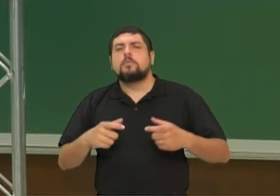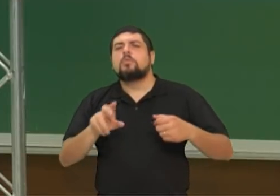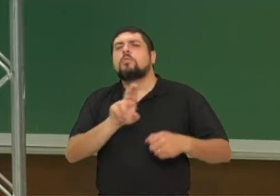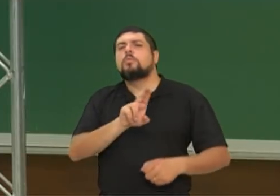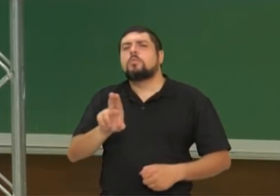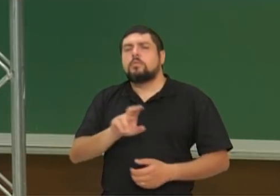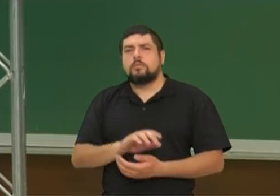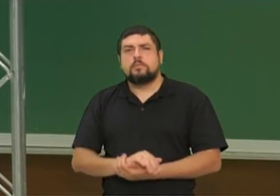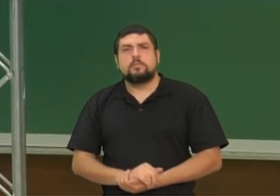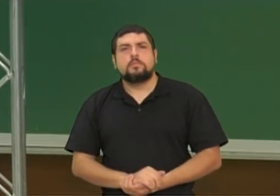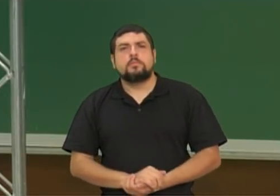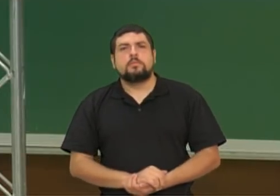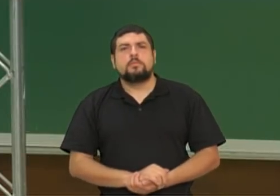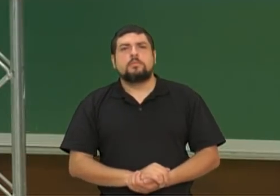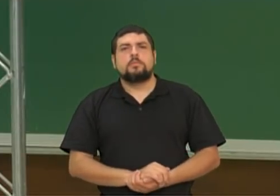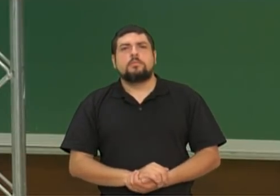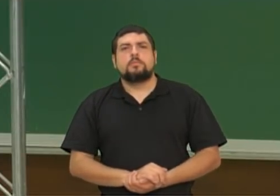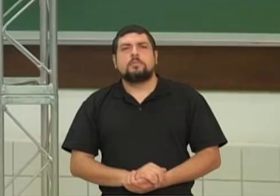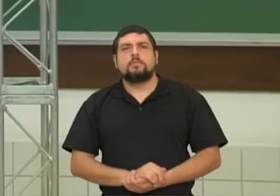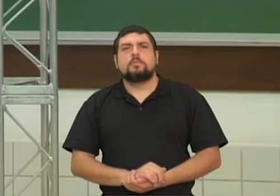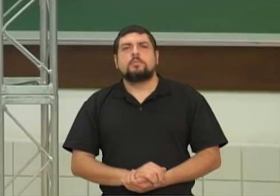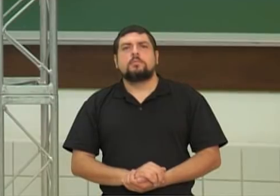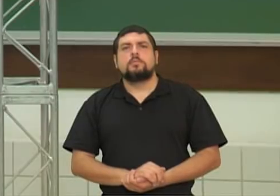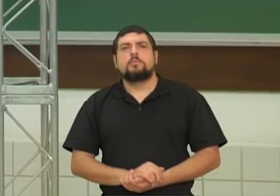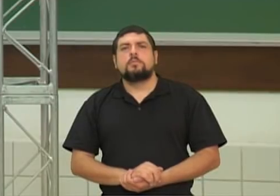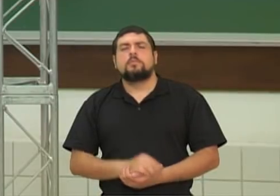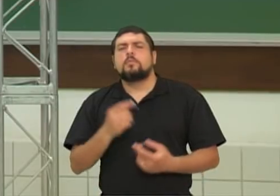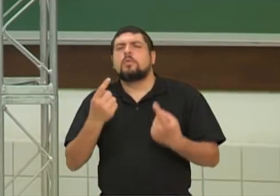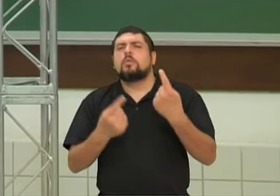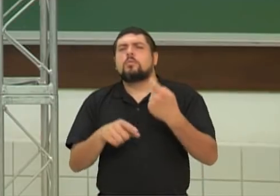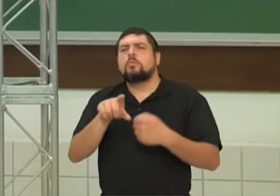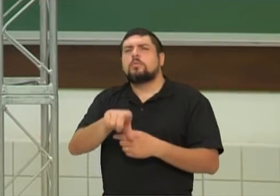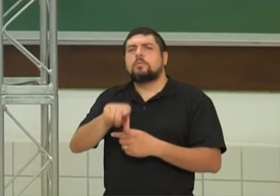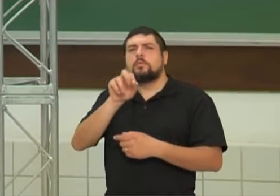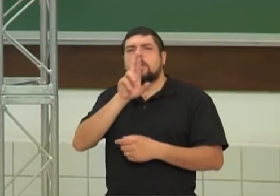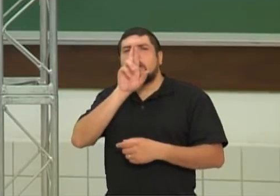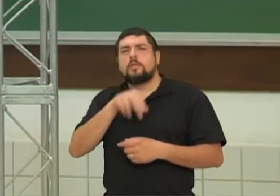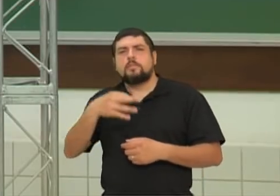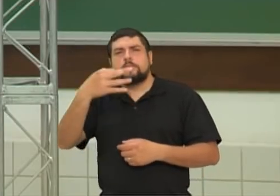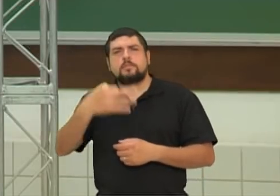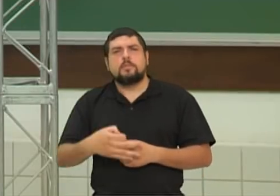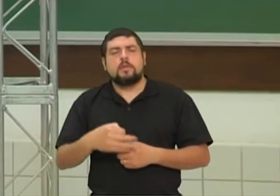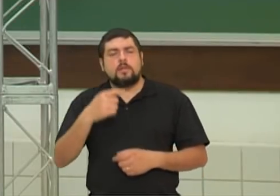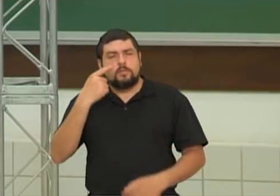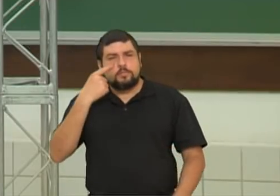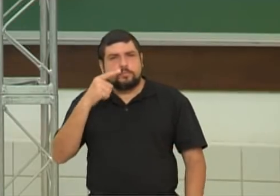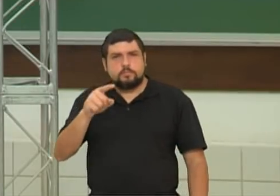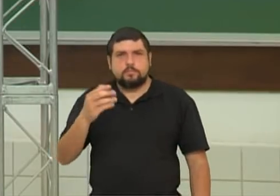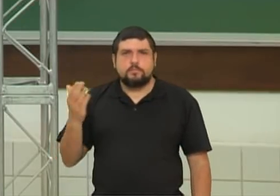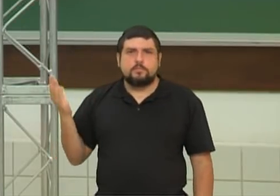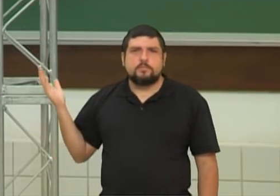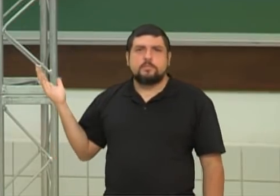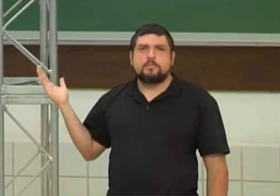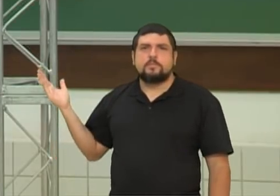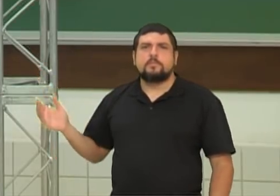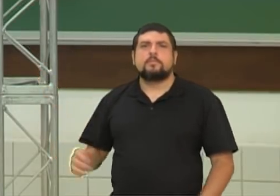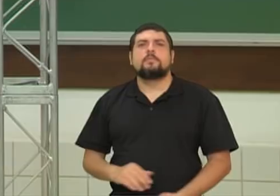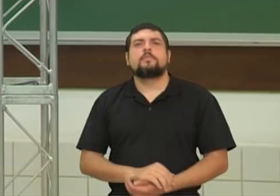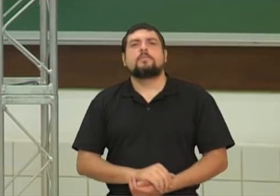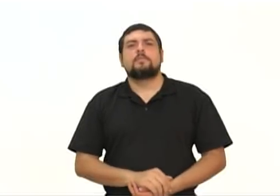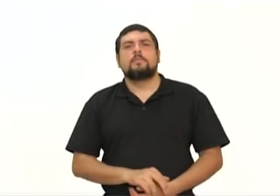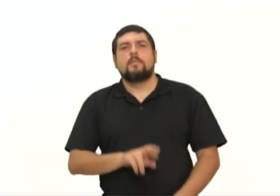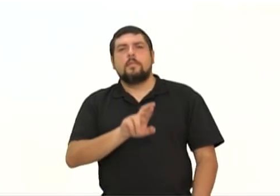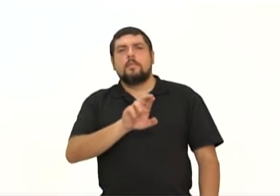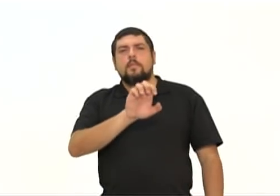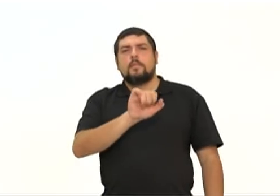C. Gruta de São João Maria. Qual foi a alternativa que você marcou? Vamos descobrir qual é a resposta correta? É o Reino